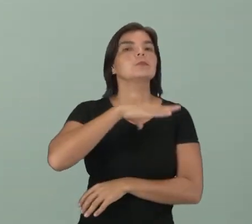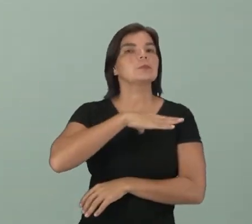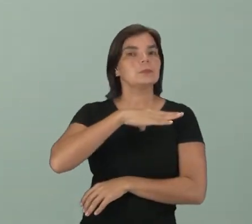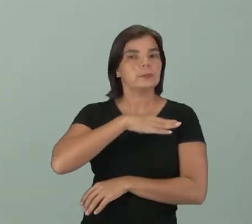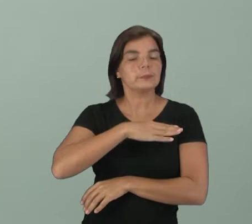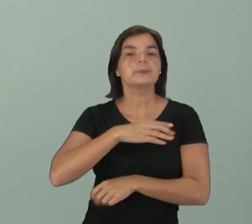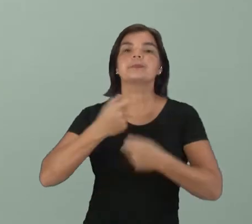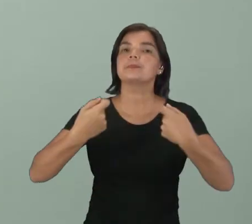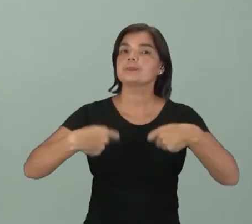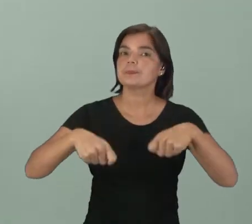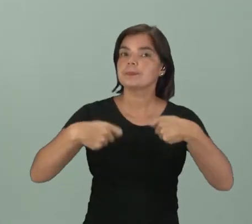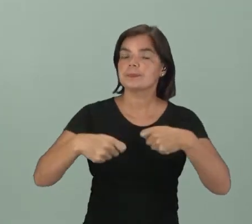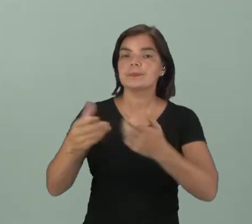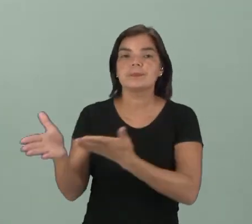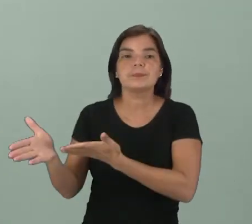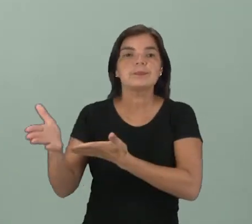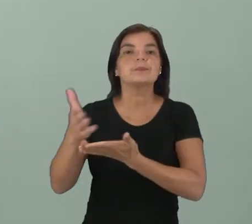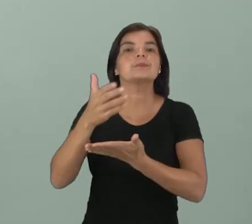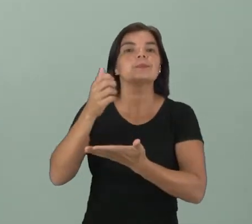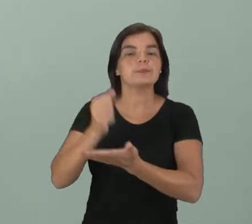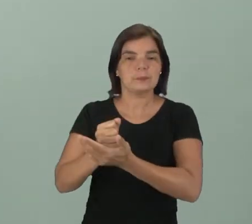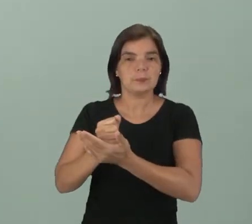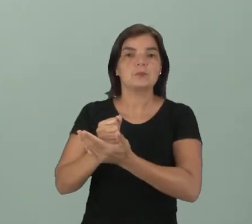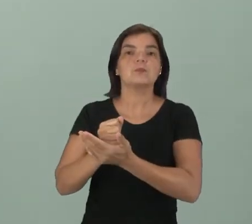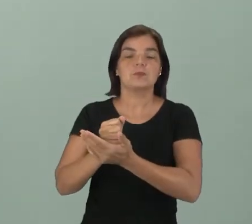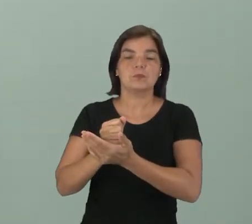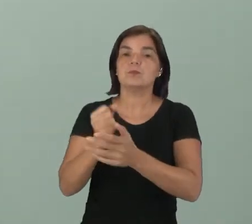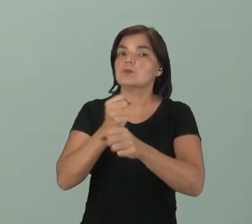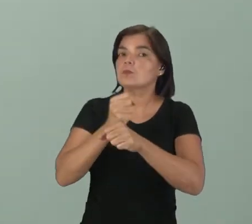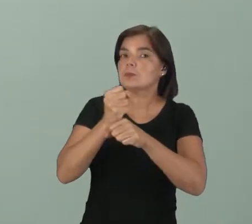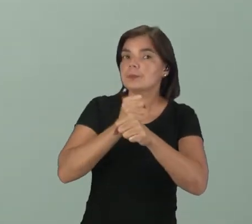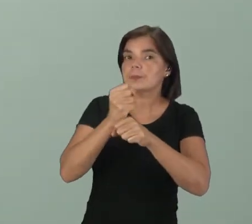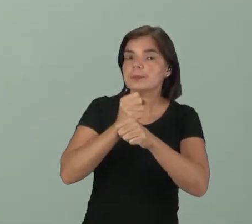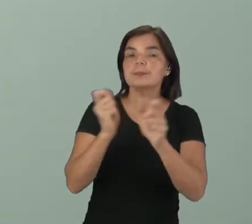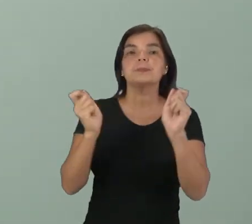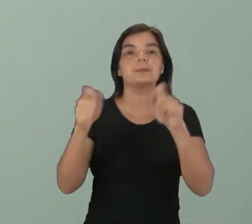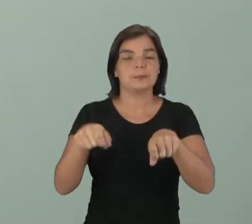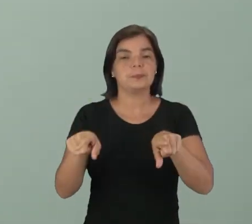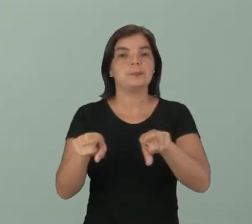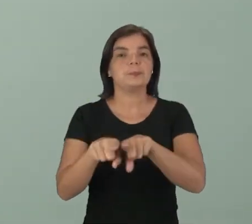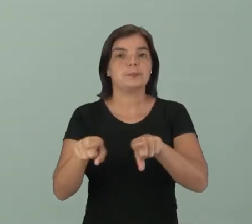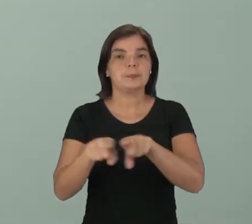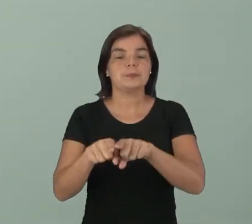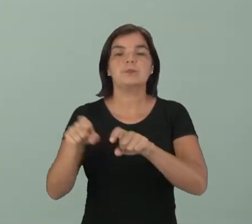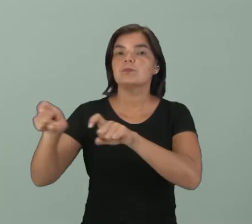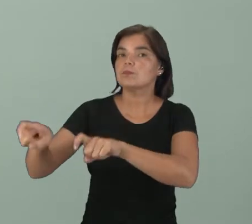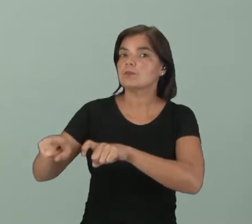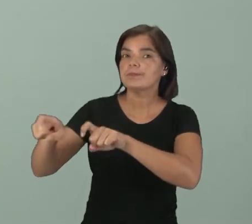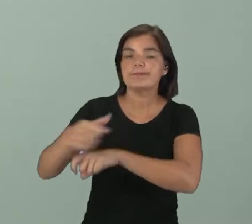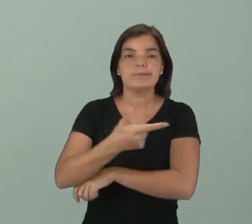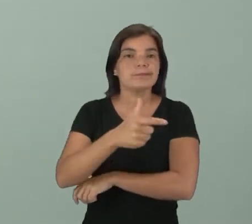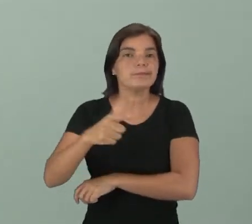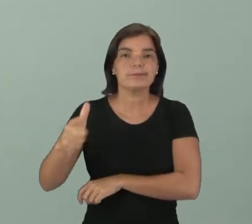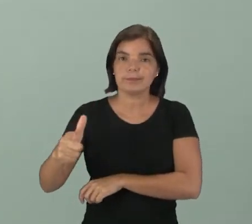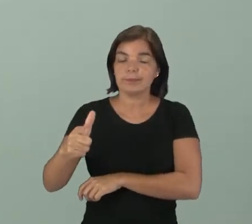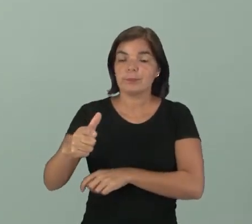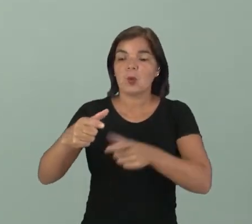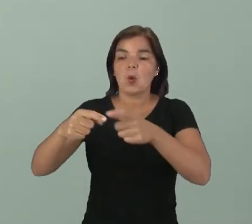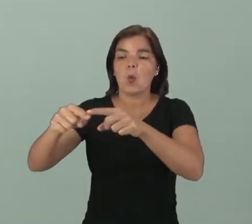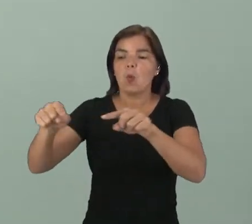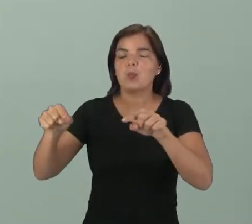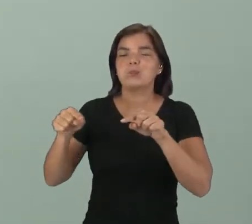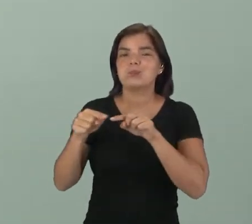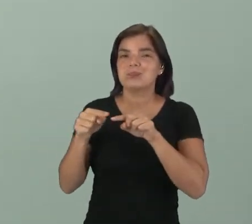uou clusive de fazer a colheita determinadas épocas do ano a saída do campo que já não havia mais